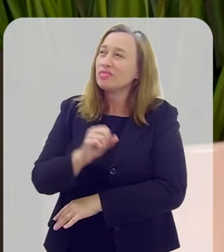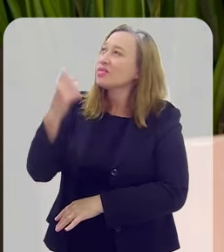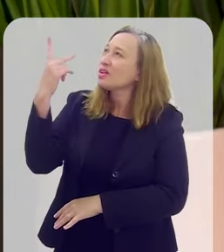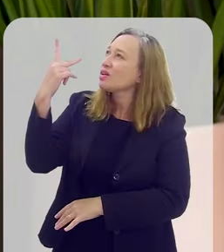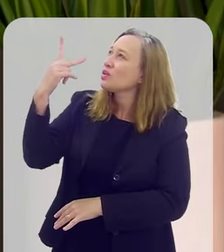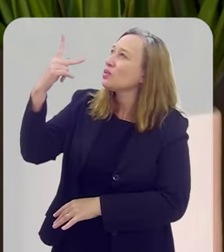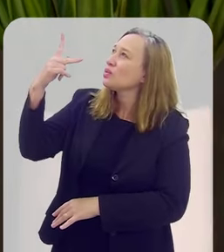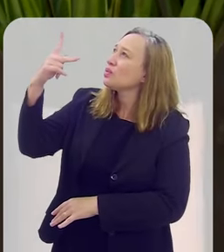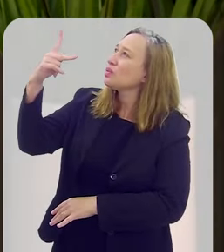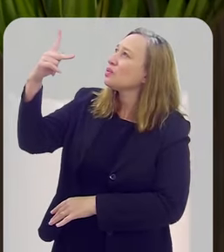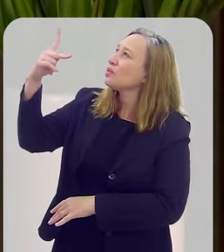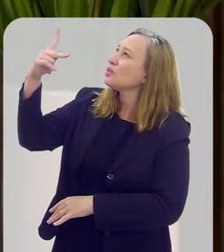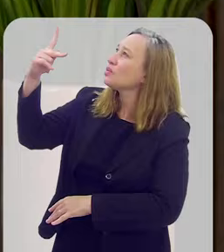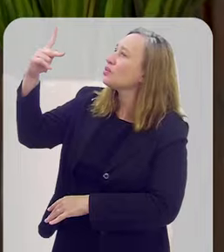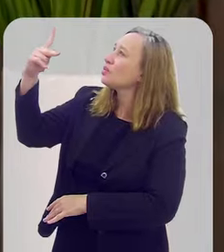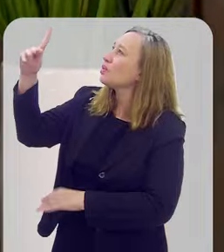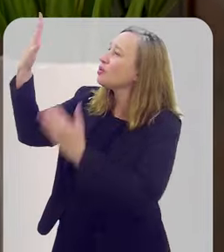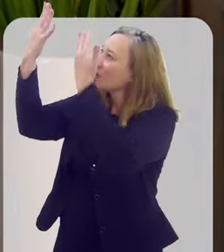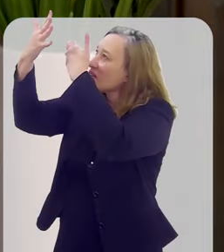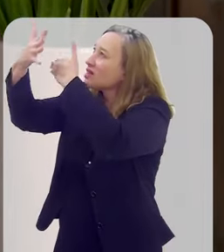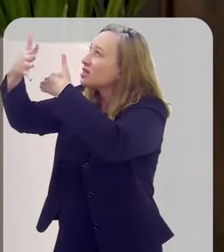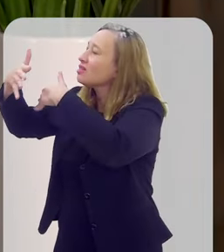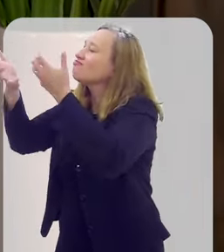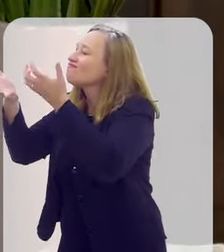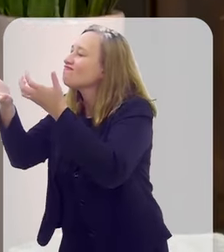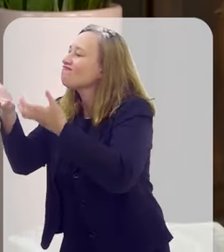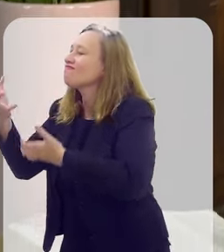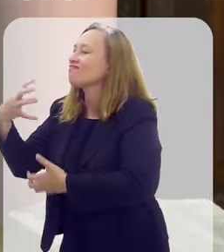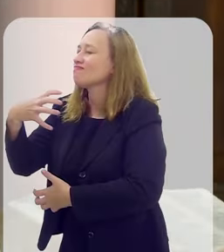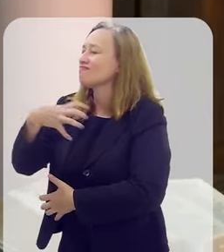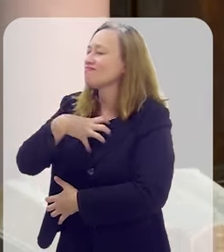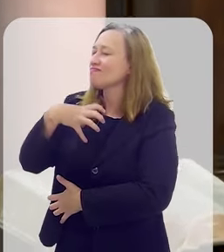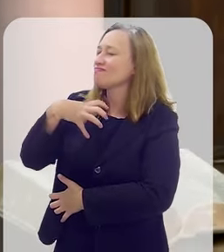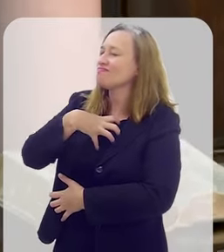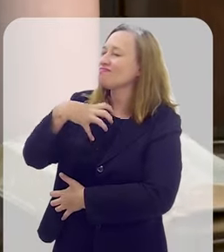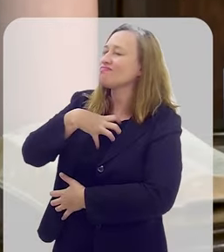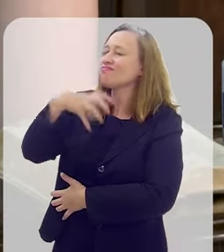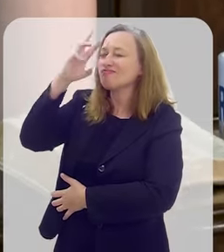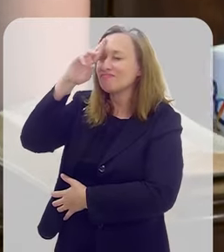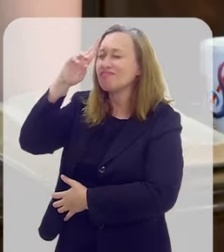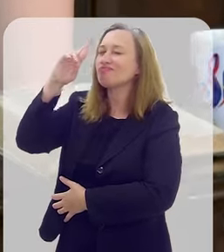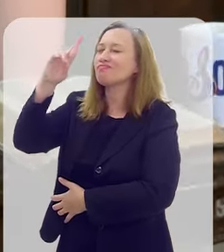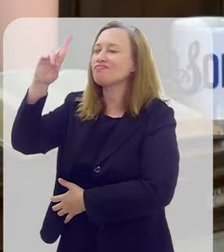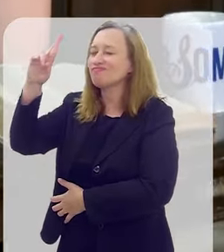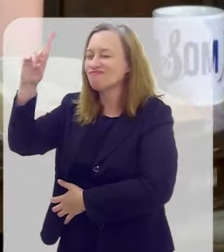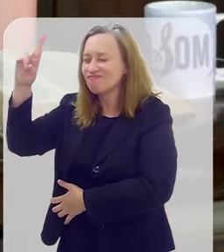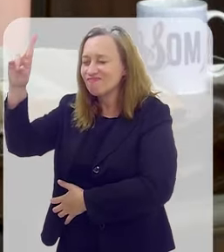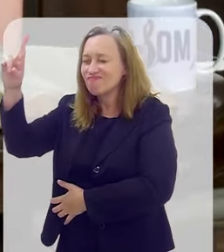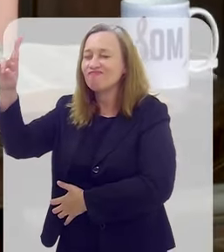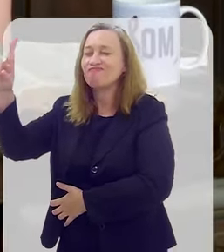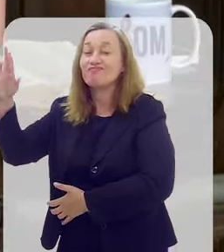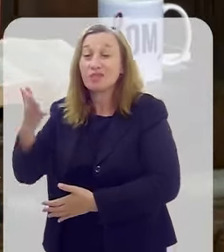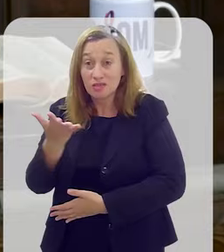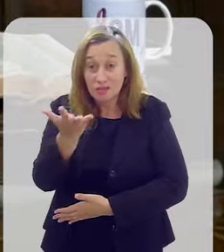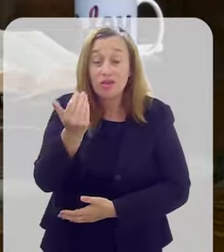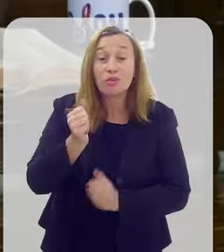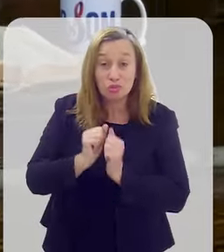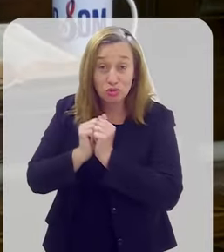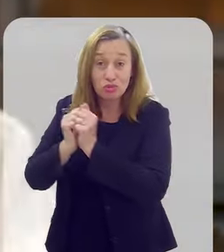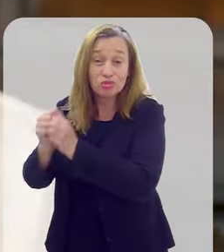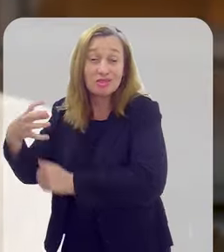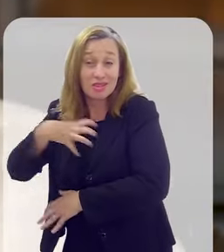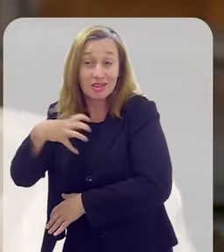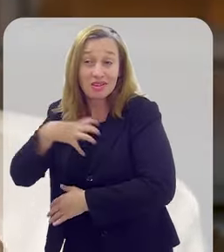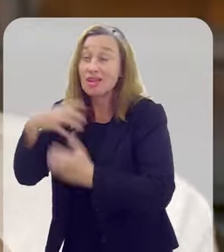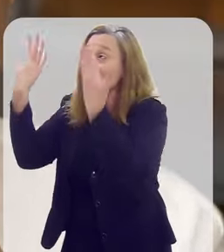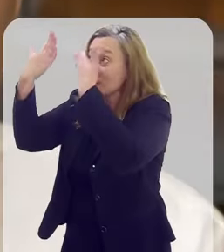amoras vestes eu vou tocar vamos tocar nas vestes de Jesus